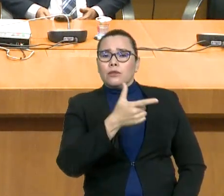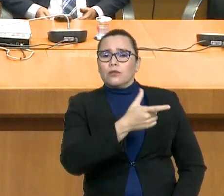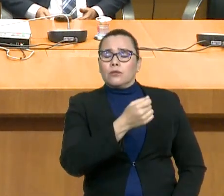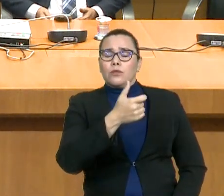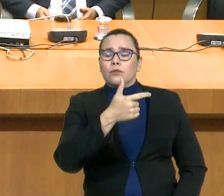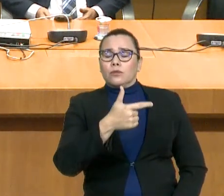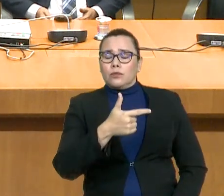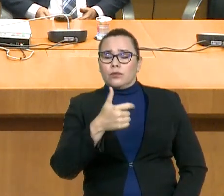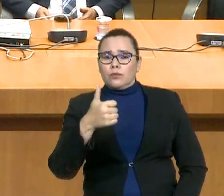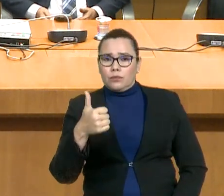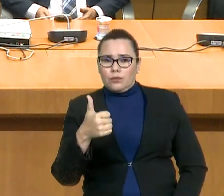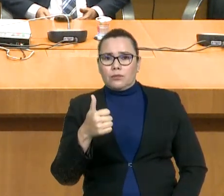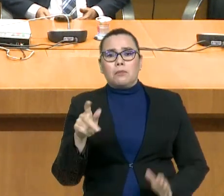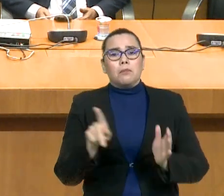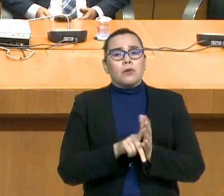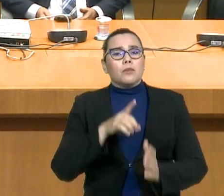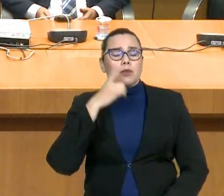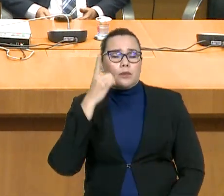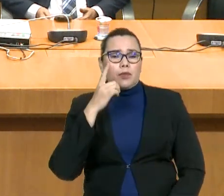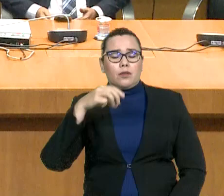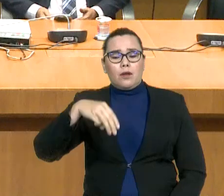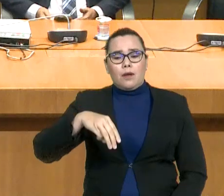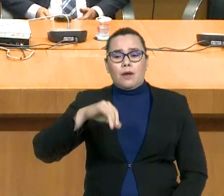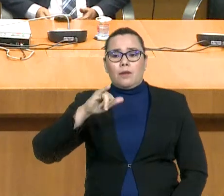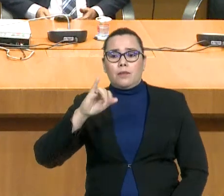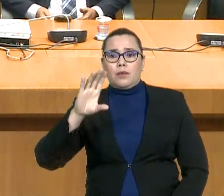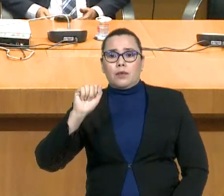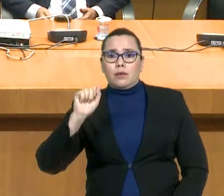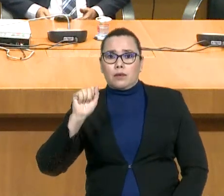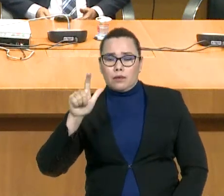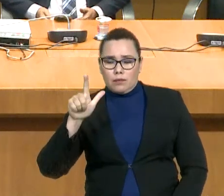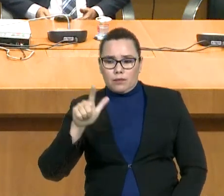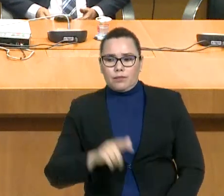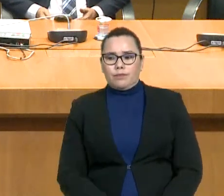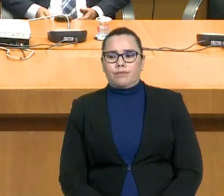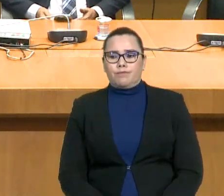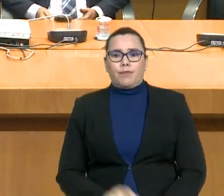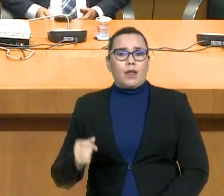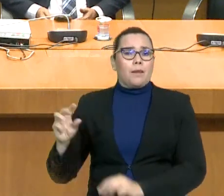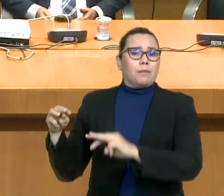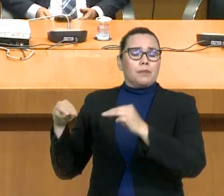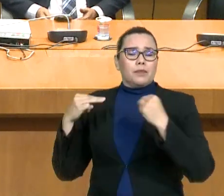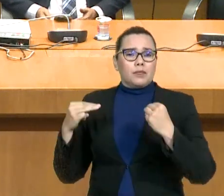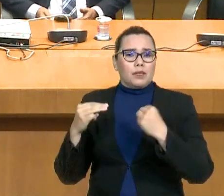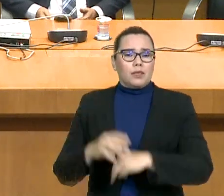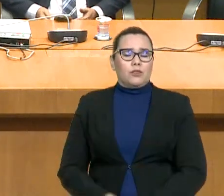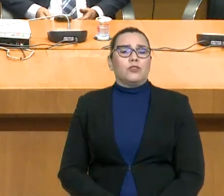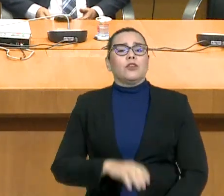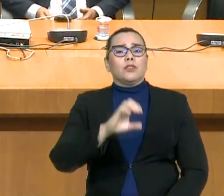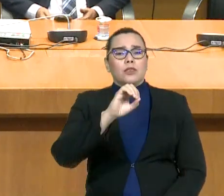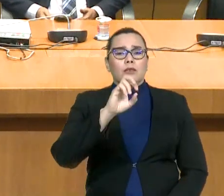026/2021, de autoria da deputada Mical Damasceno, encaminhado pela mensagem governamental número